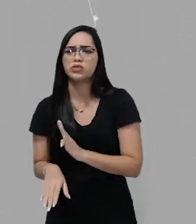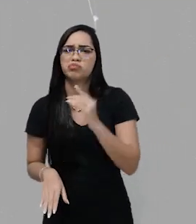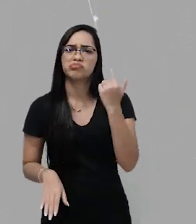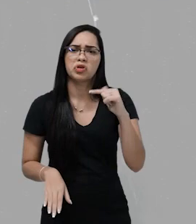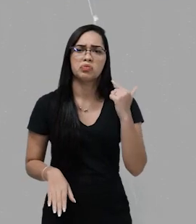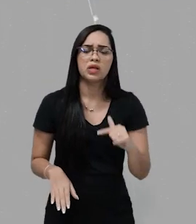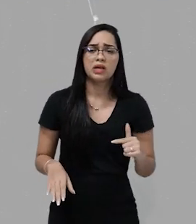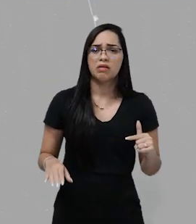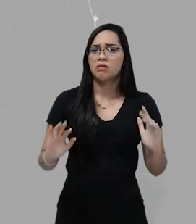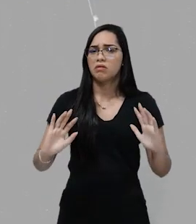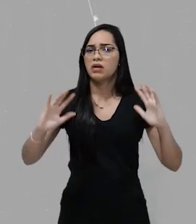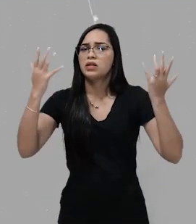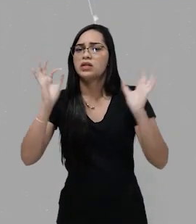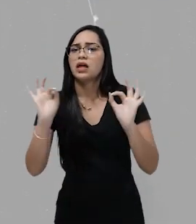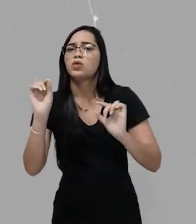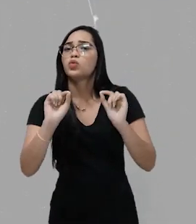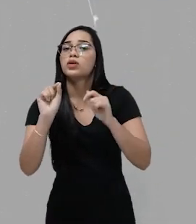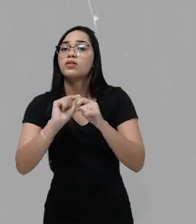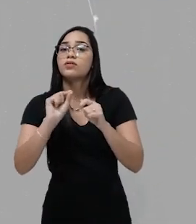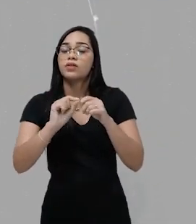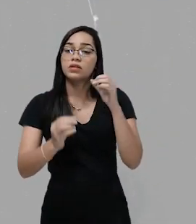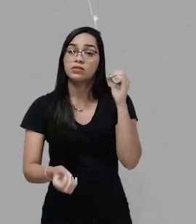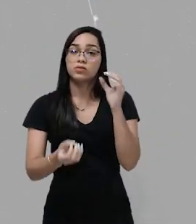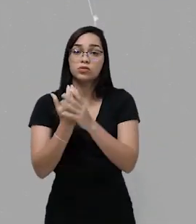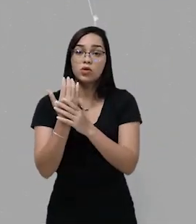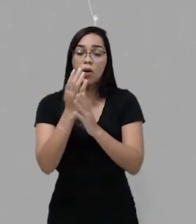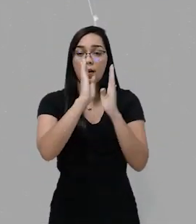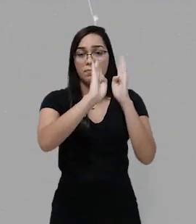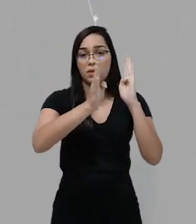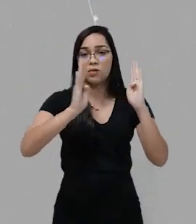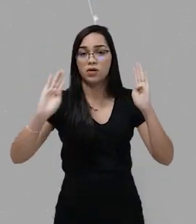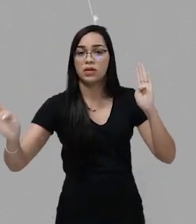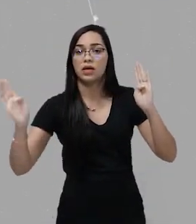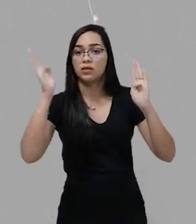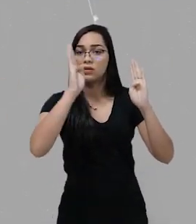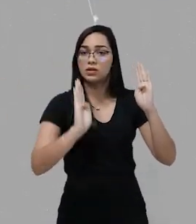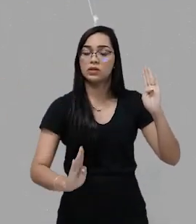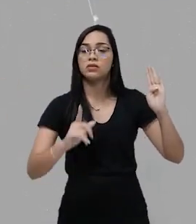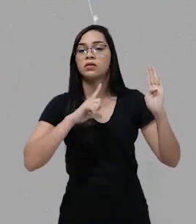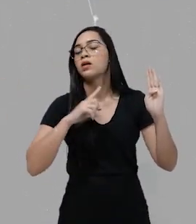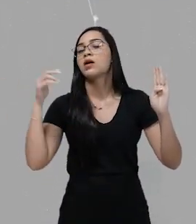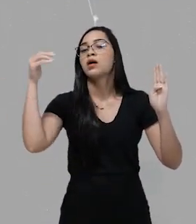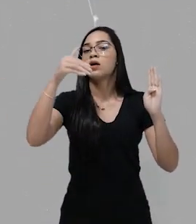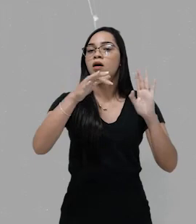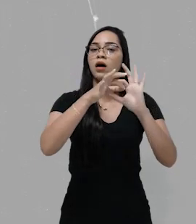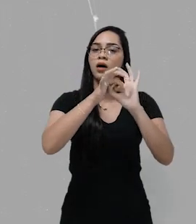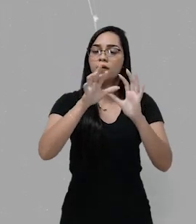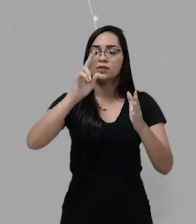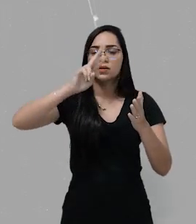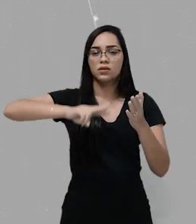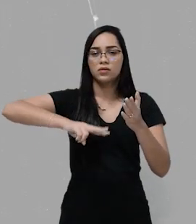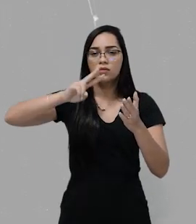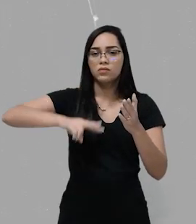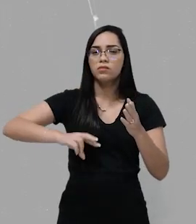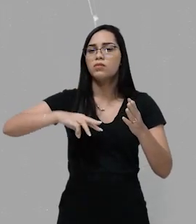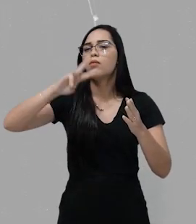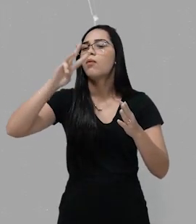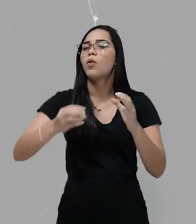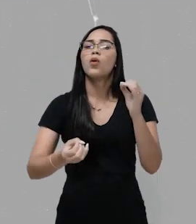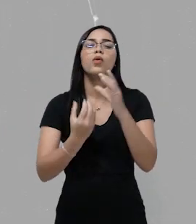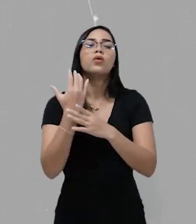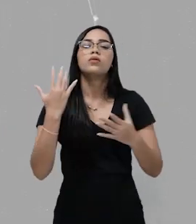tinham entretenimento e aí o que ele fez? Fundou a Biblioteca Nacional para que as pessoas tivessem acesso às leituras. Fundou o que